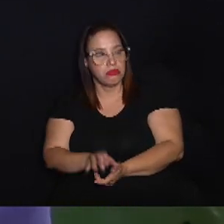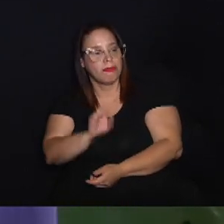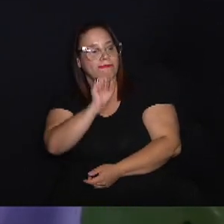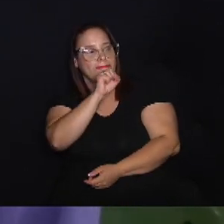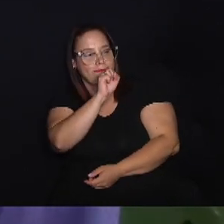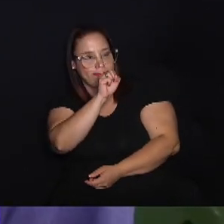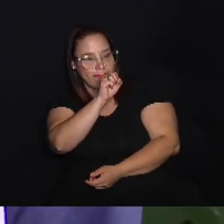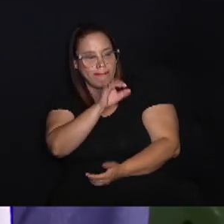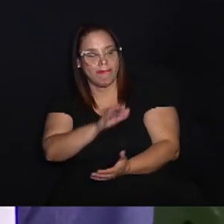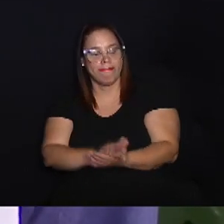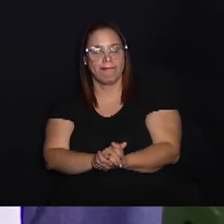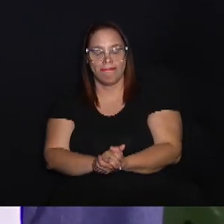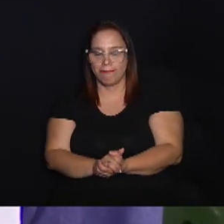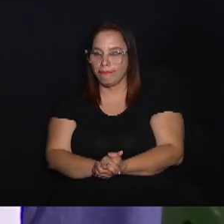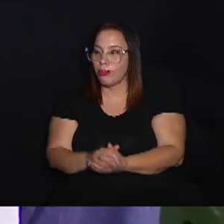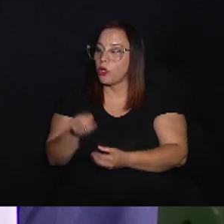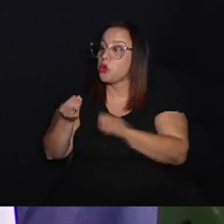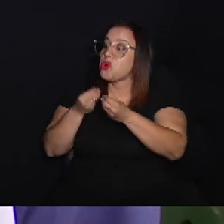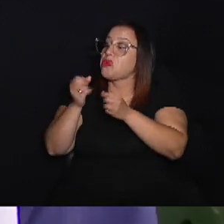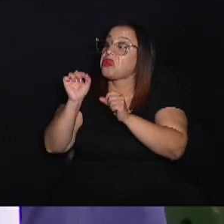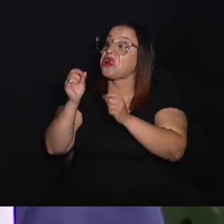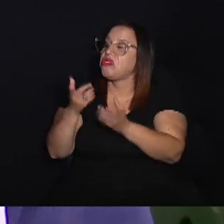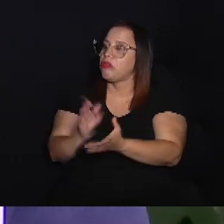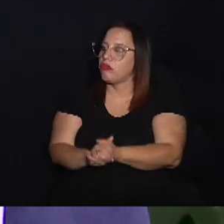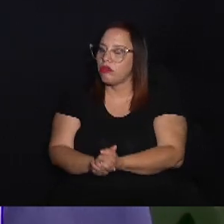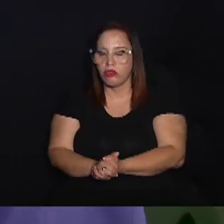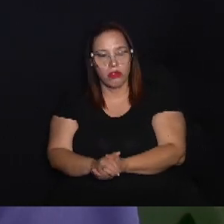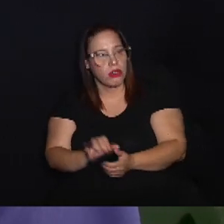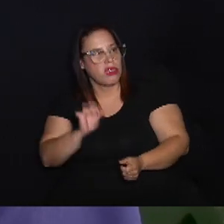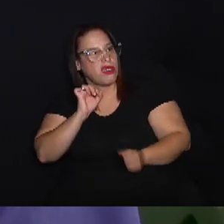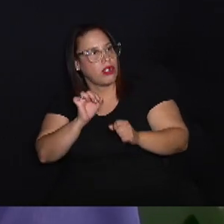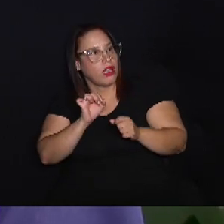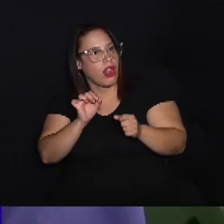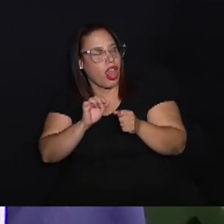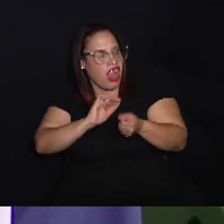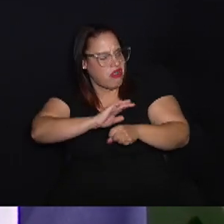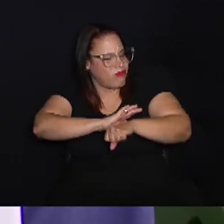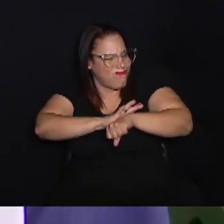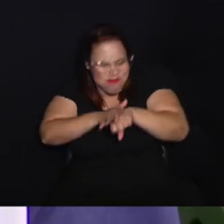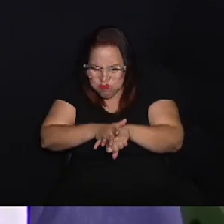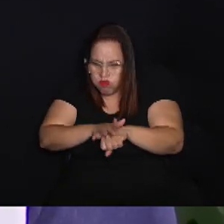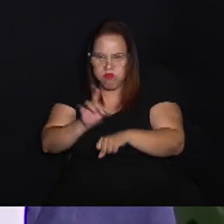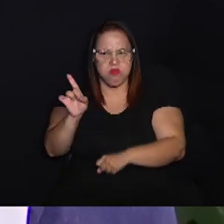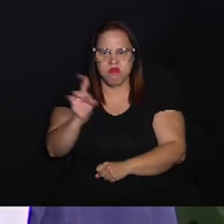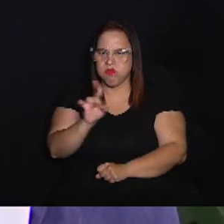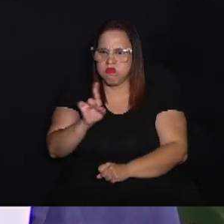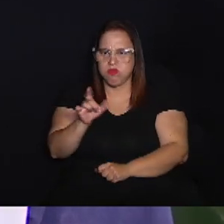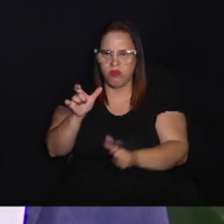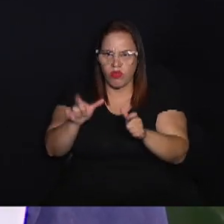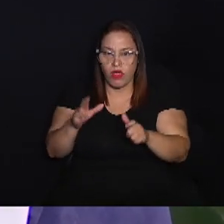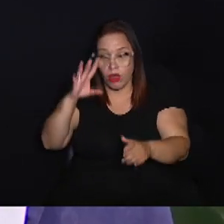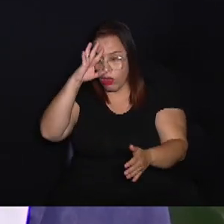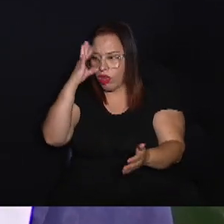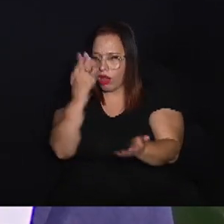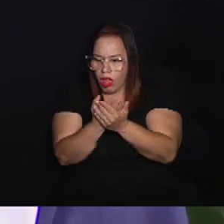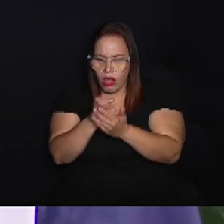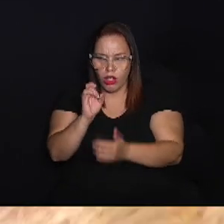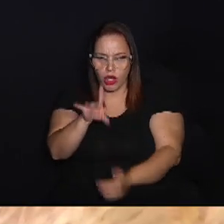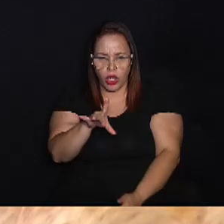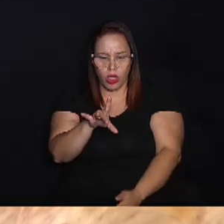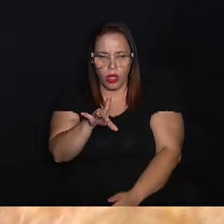Sim. Com o quê? Tipo, não fazer racismo com as pessoas, não acreditar só